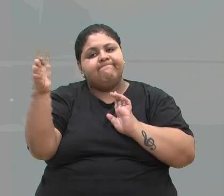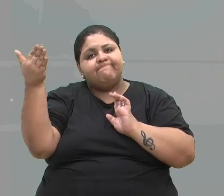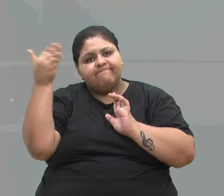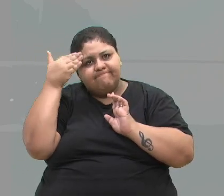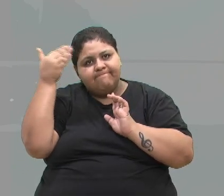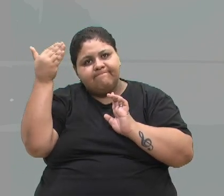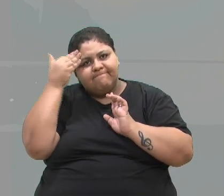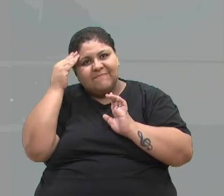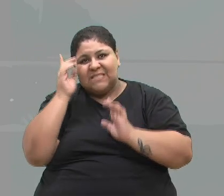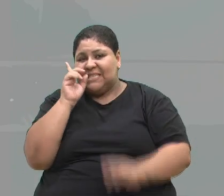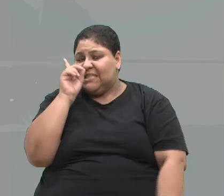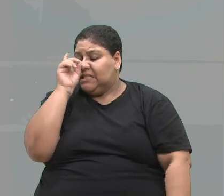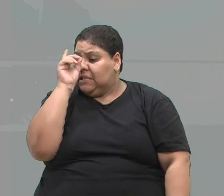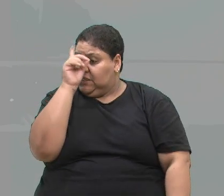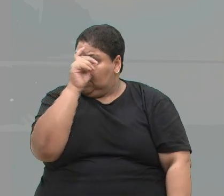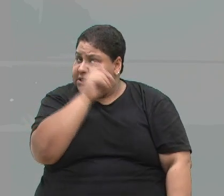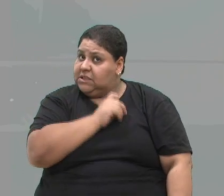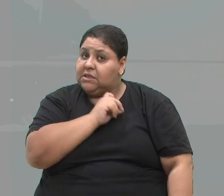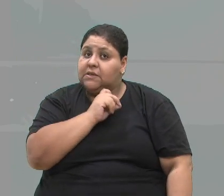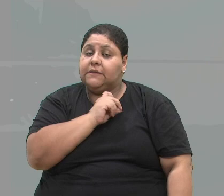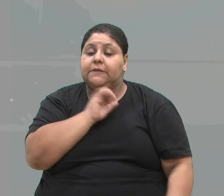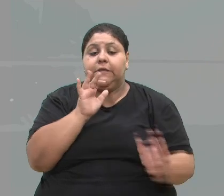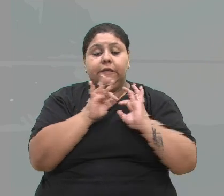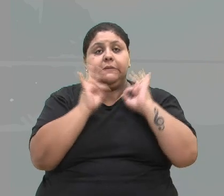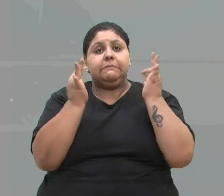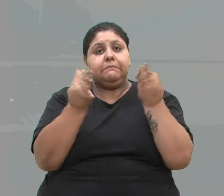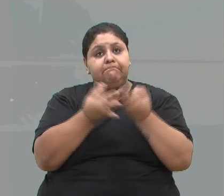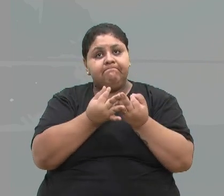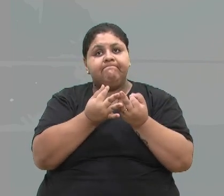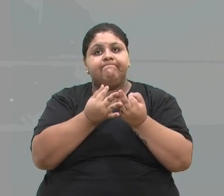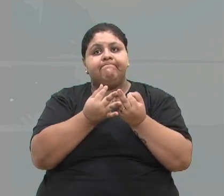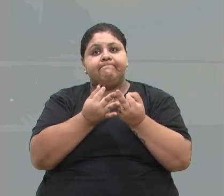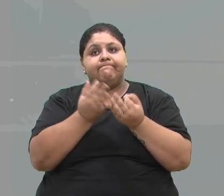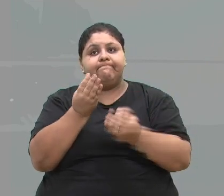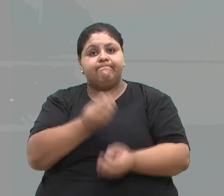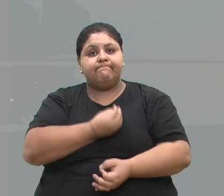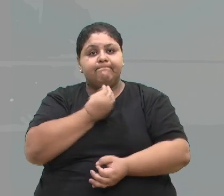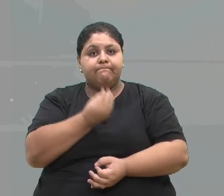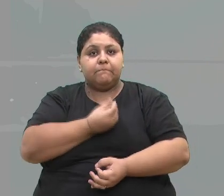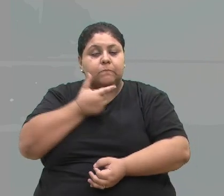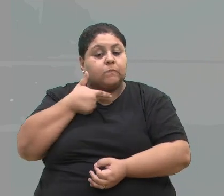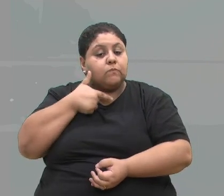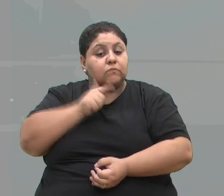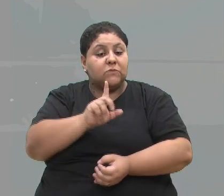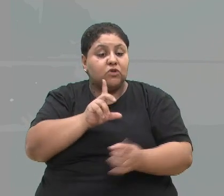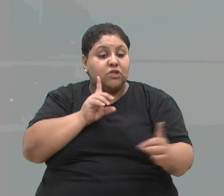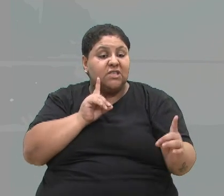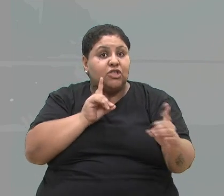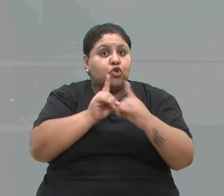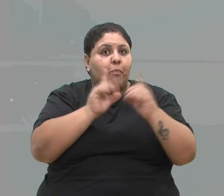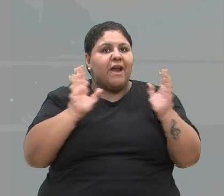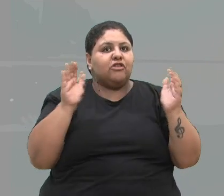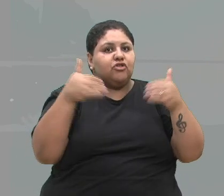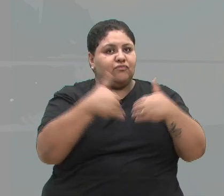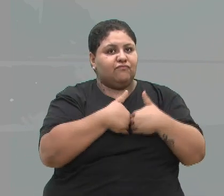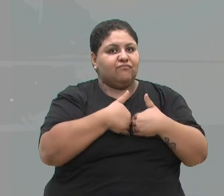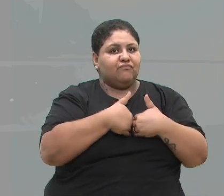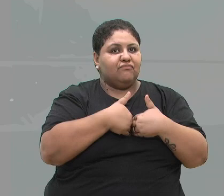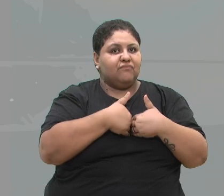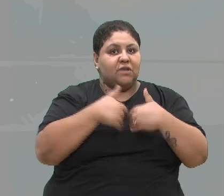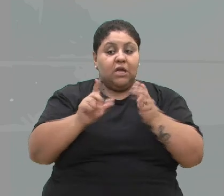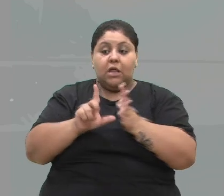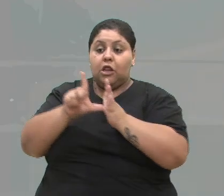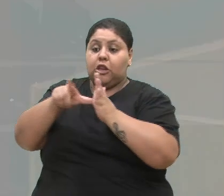a dificuldade que as famílias passam para conseguir um diagnóstico. Declaração de líder, presidenta. E após